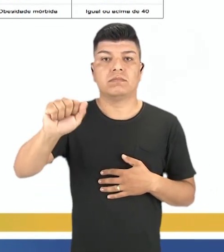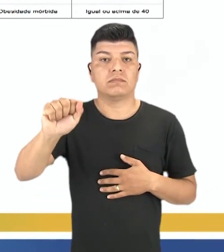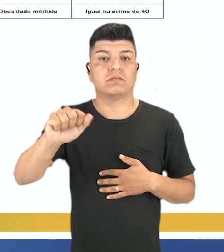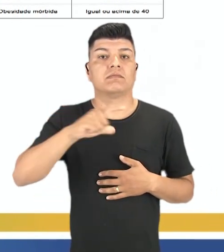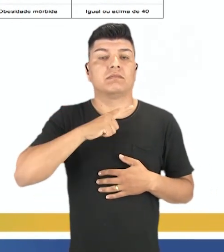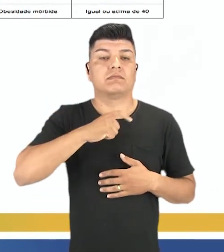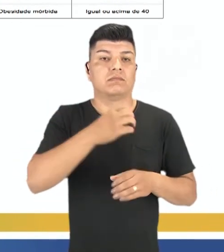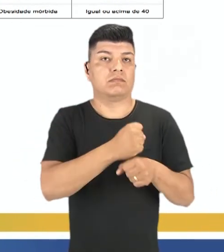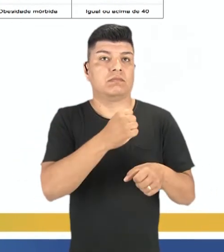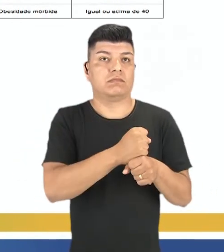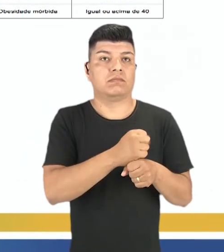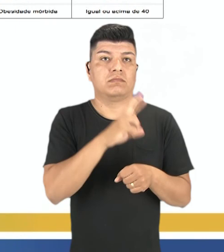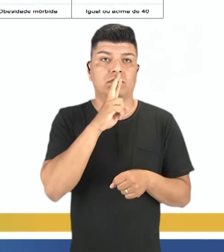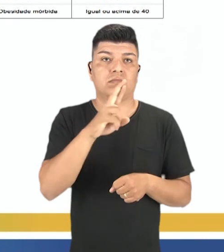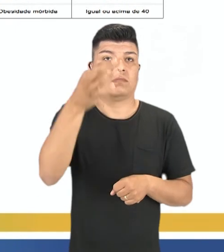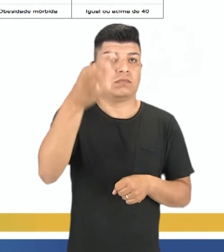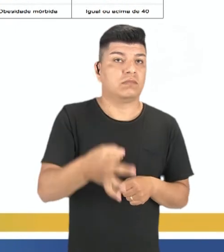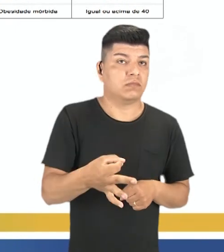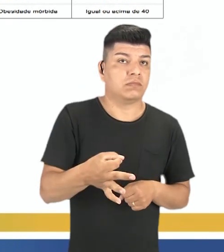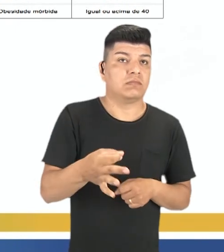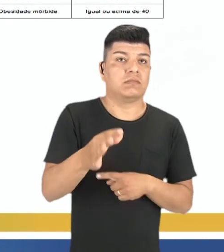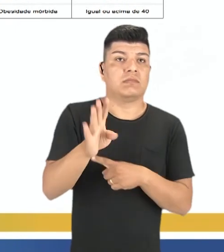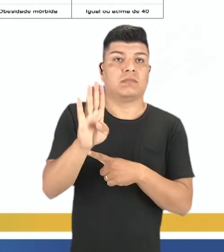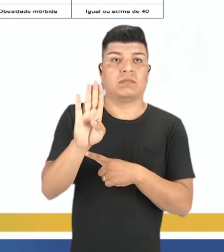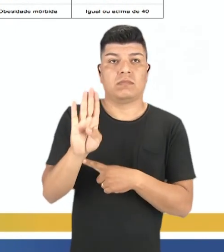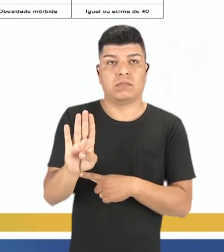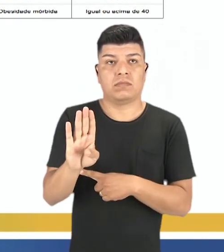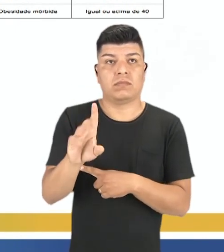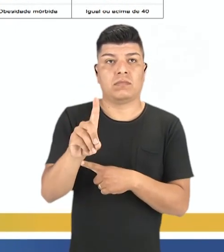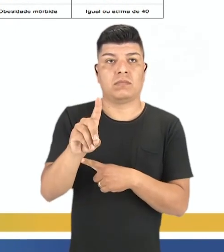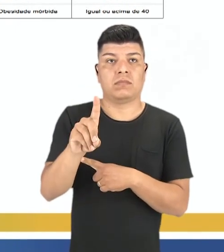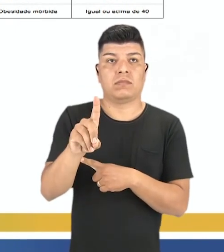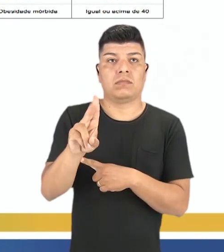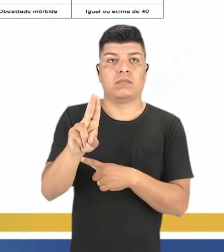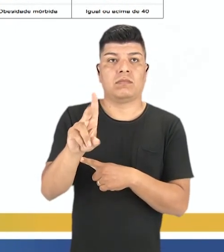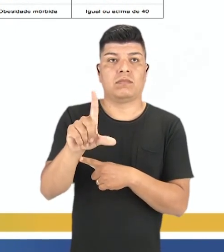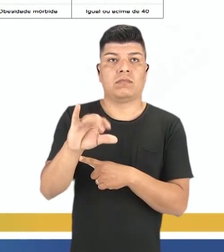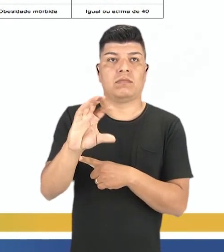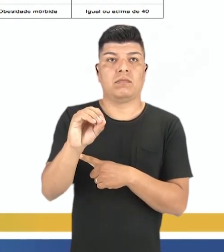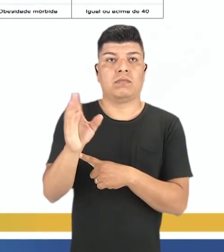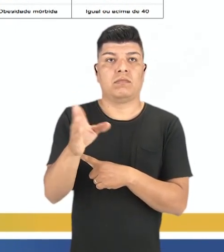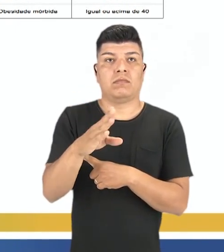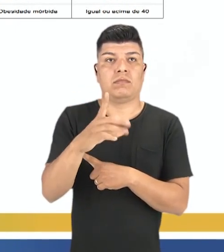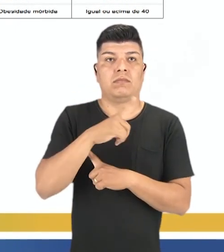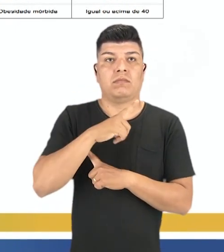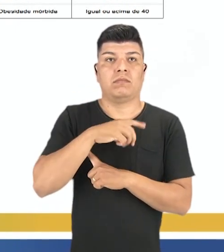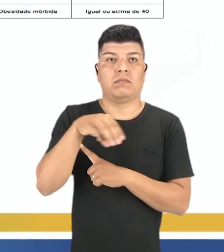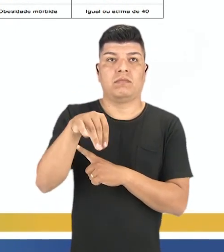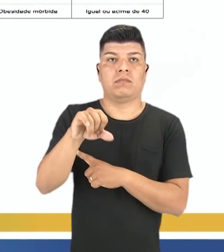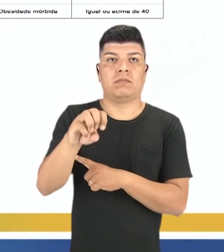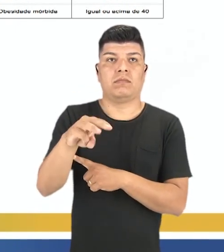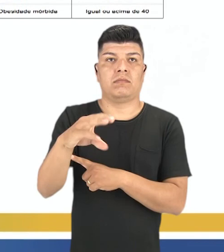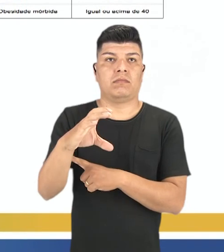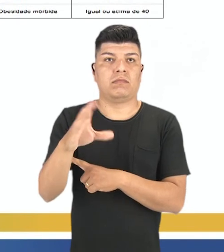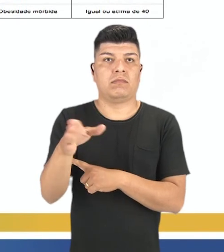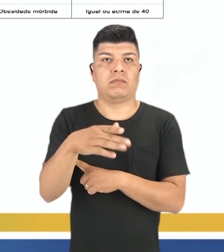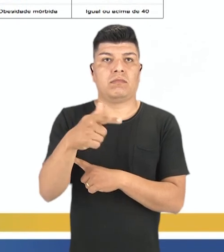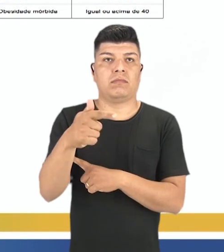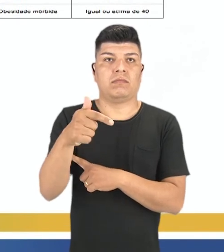cálculo, e a alternativa correta é do Lio, tem o IMC 27,3 e Sandra